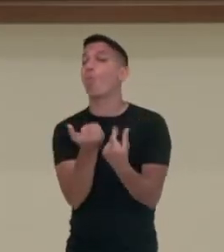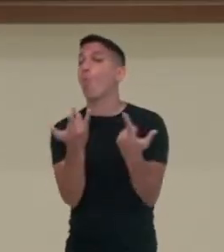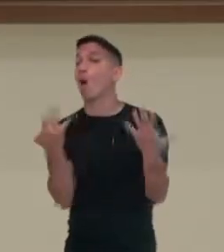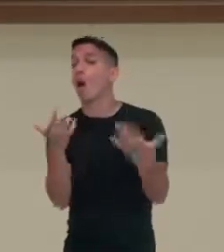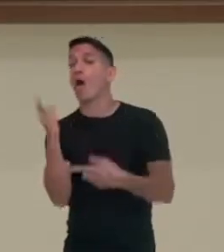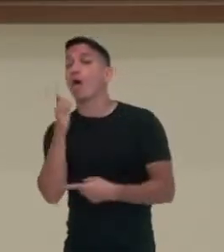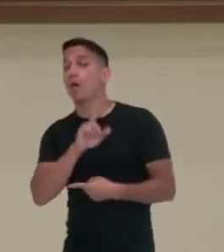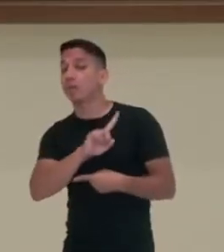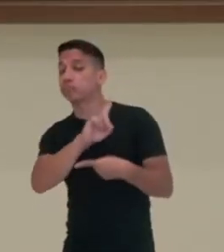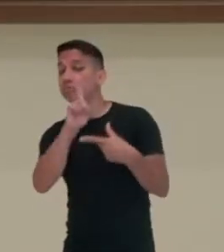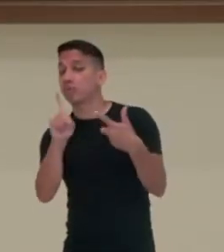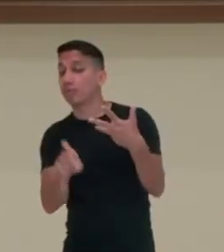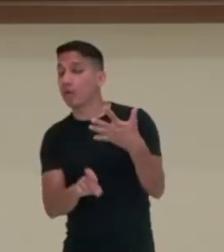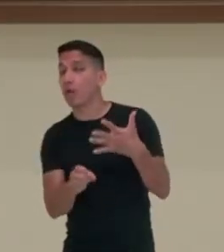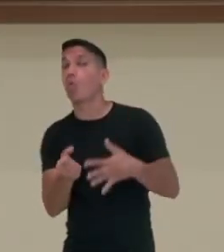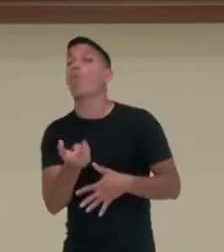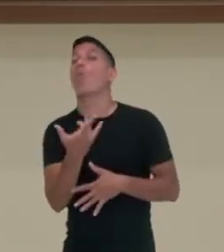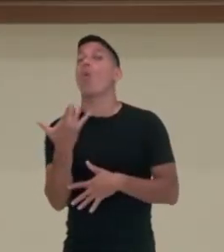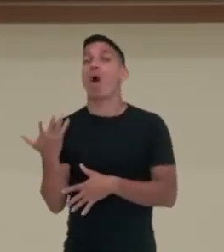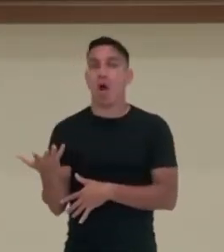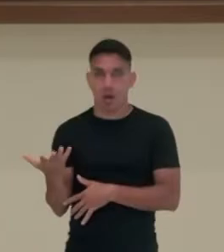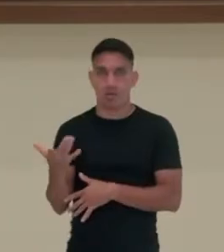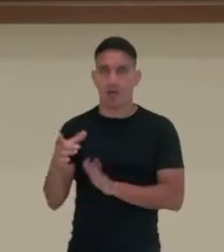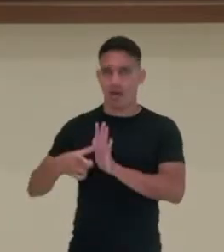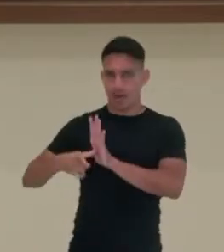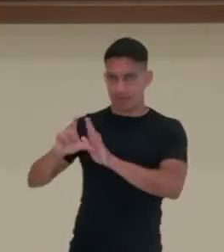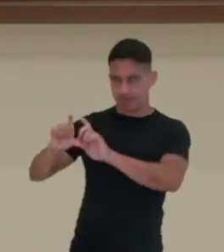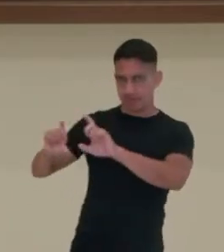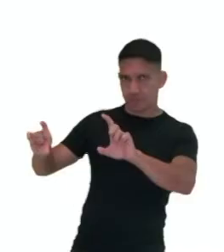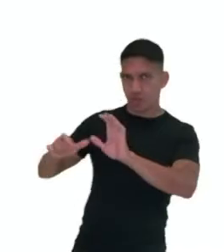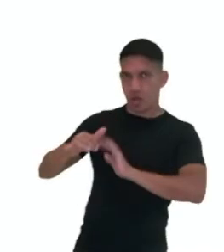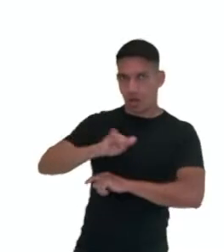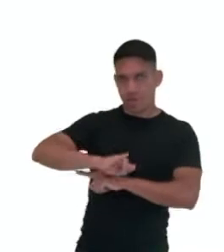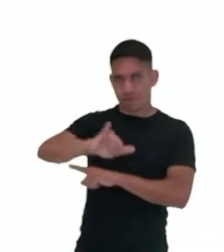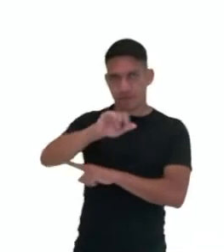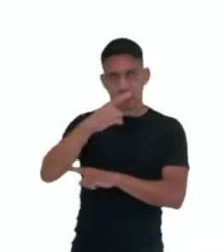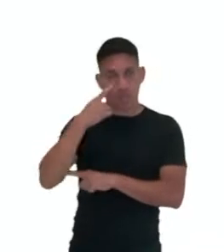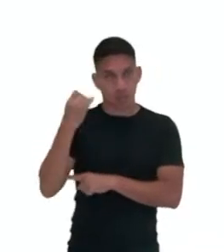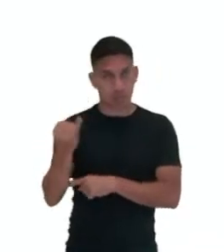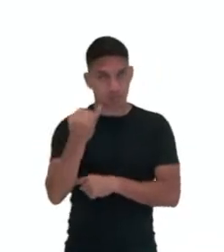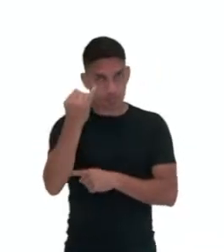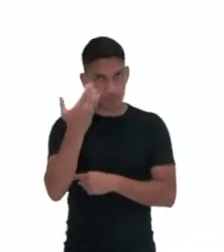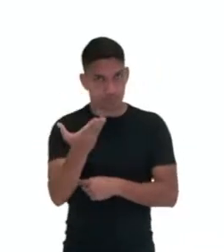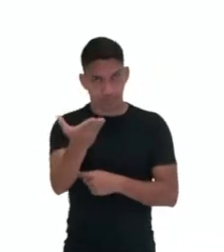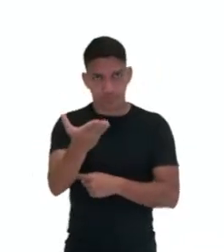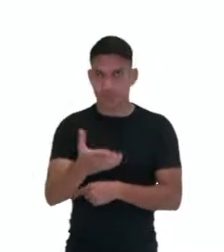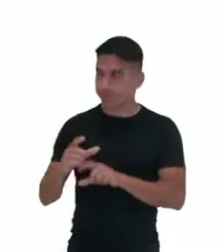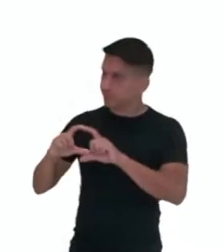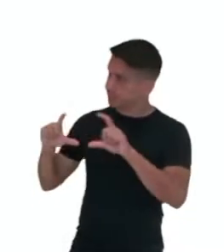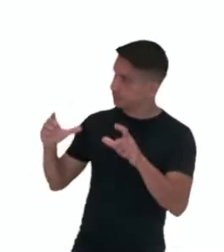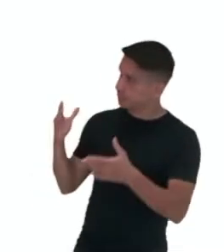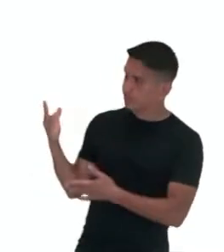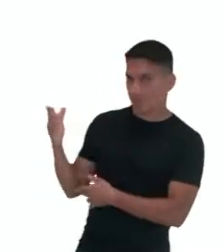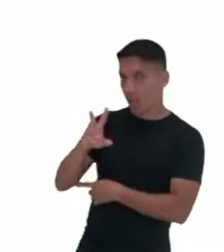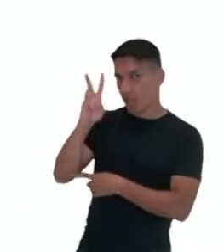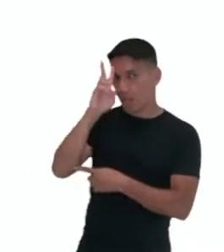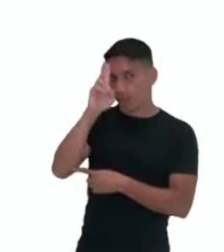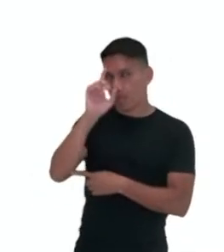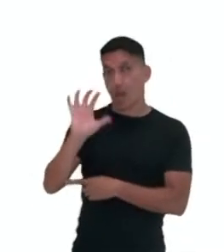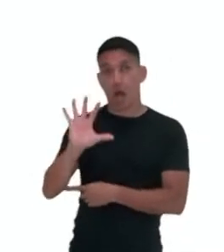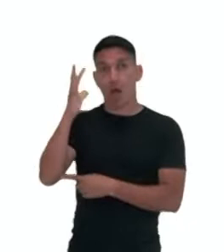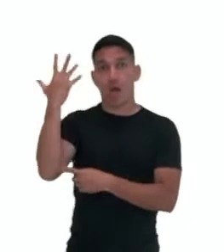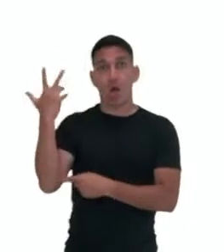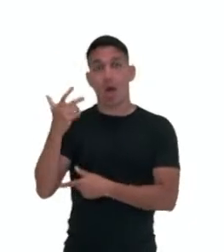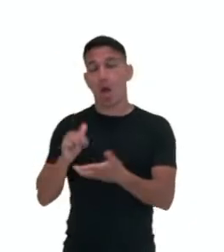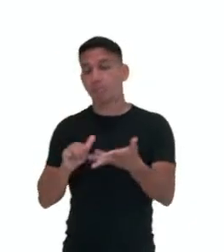por. Antes da gente passar qual é a fórmula, tem um recadinho muito importante. Lembre-se que um evento elementar